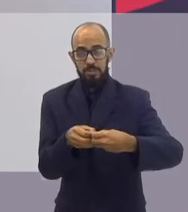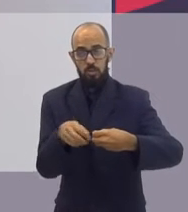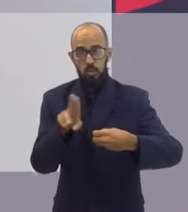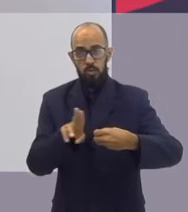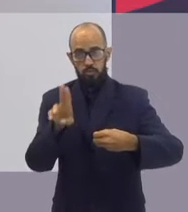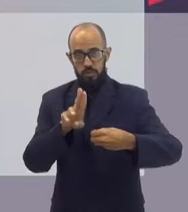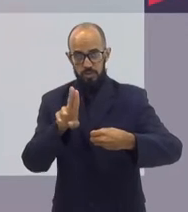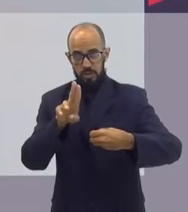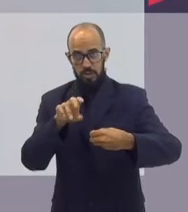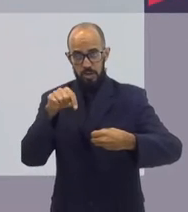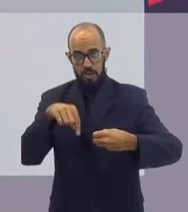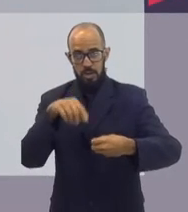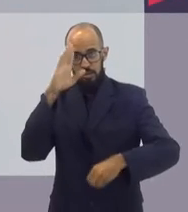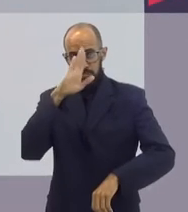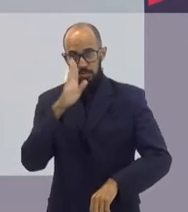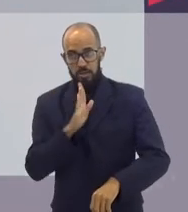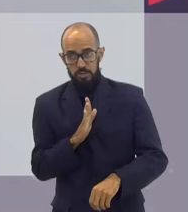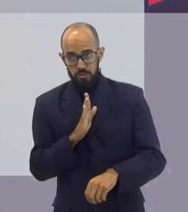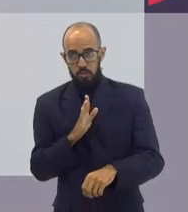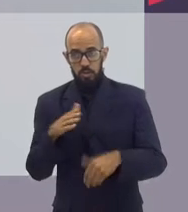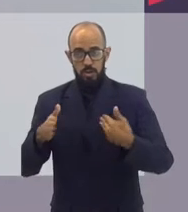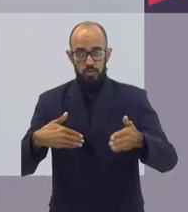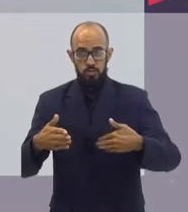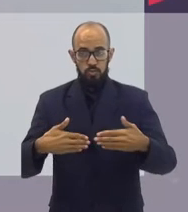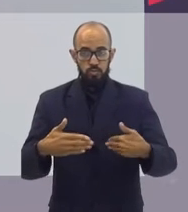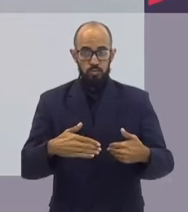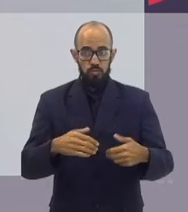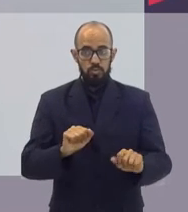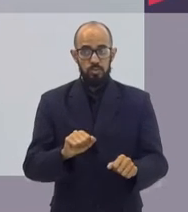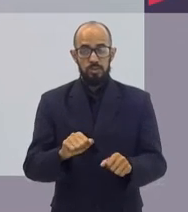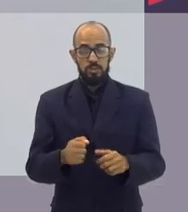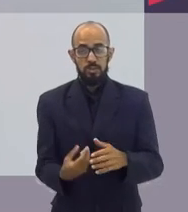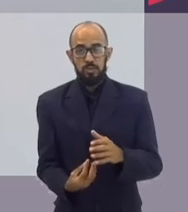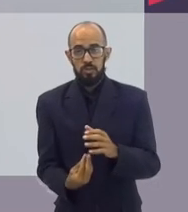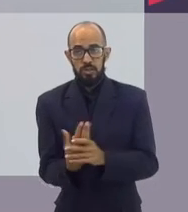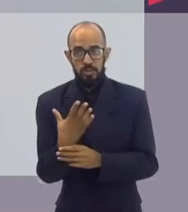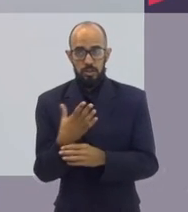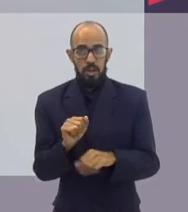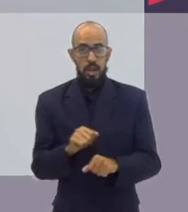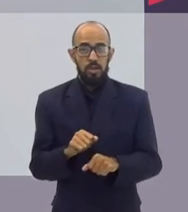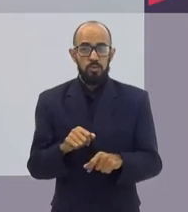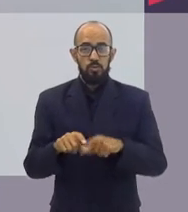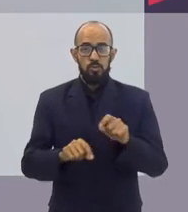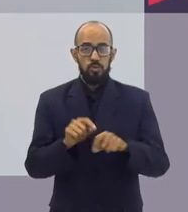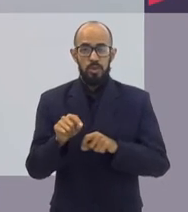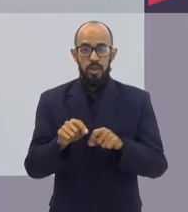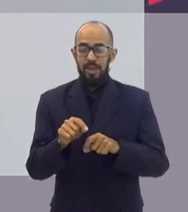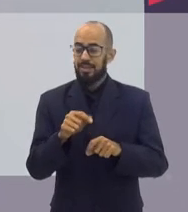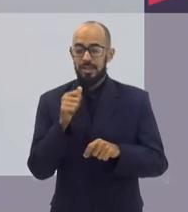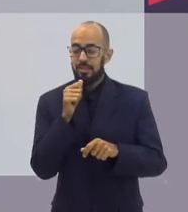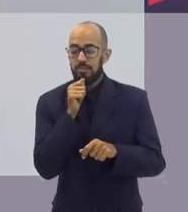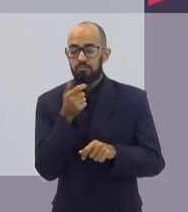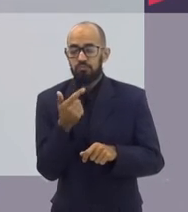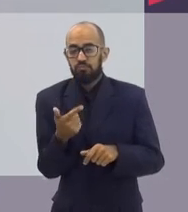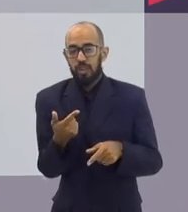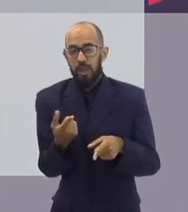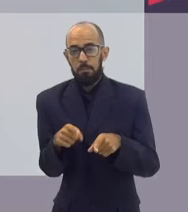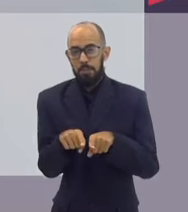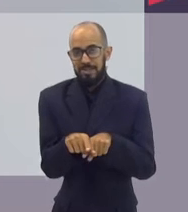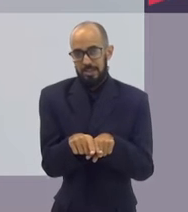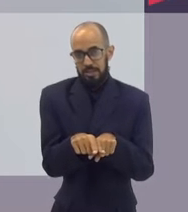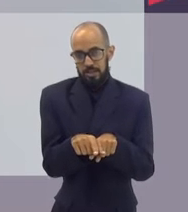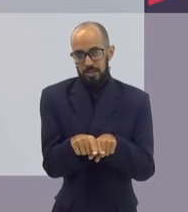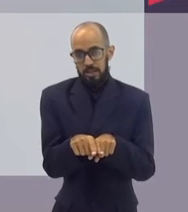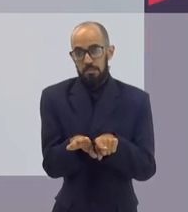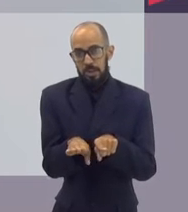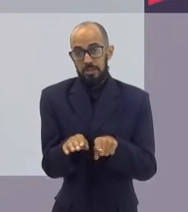as universidades. E no Brasil, as indústrias, como elas não têm tradição, elas vão buscar nas universidades parcerias,